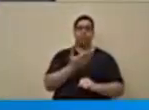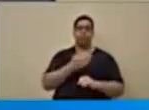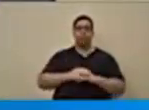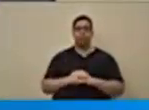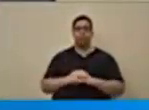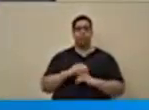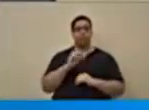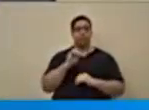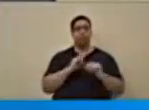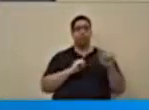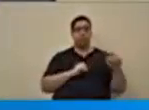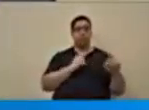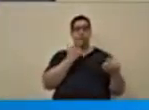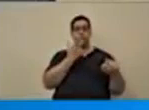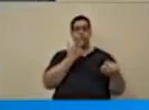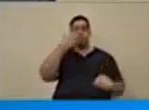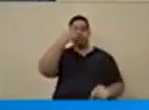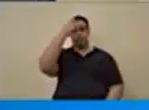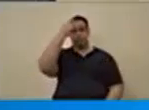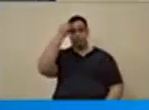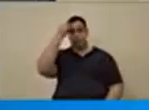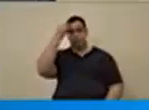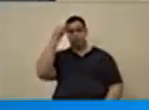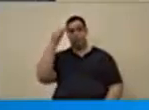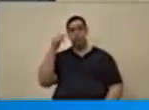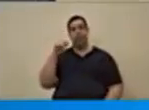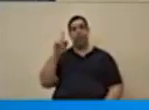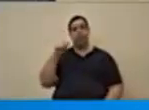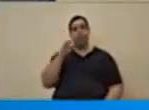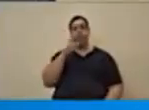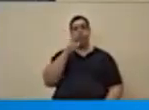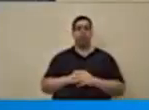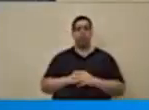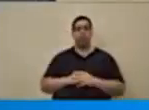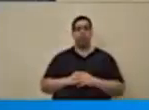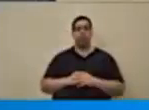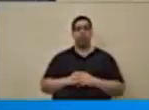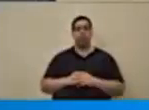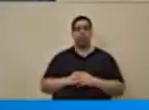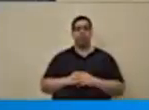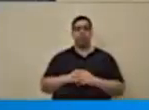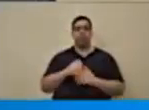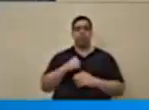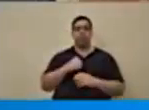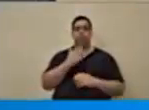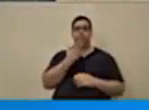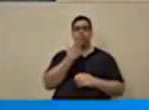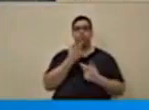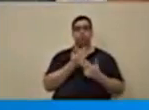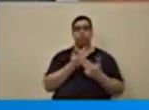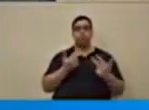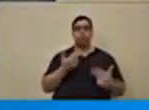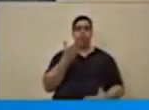a prefeitura está morosa em resolver o problema, eu posso até aceitar. E vou dizer uma coisa mais, nobre